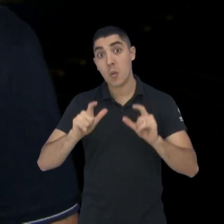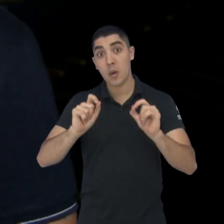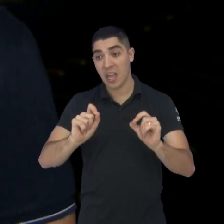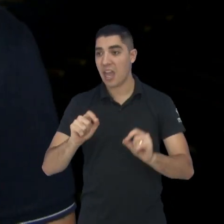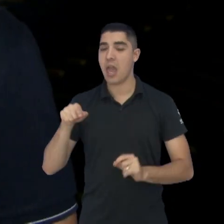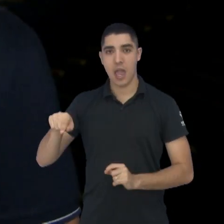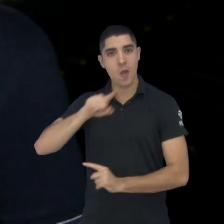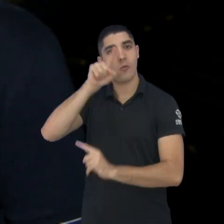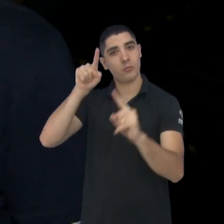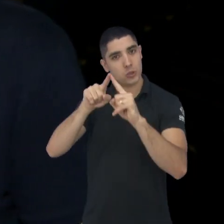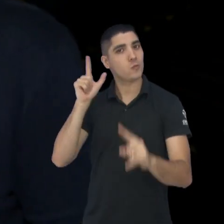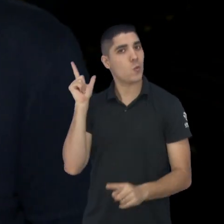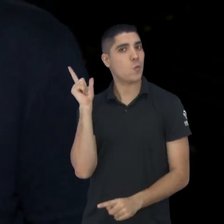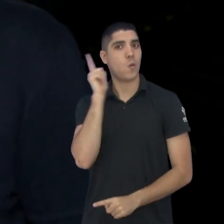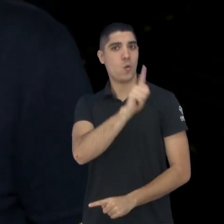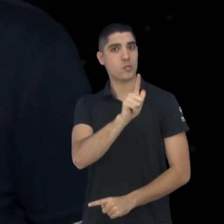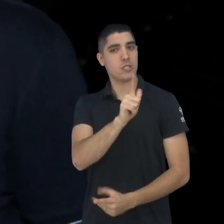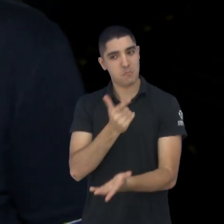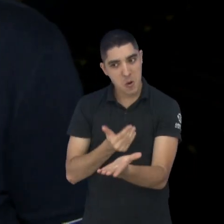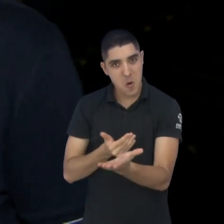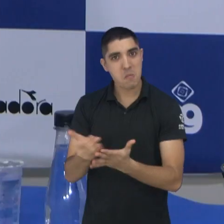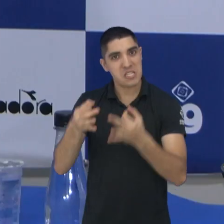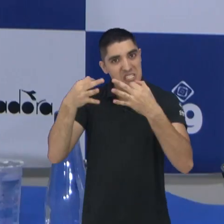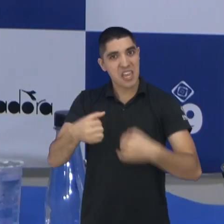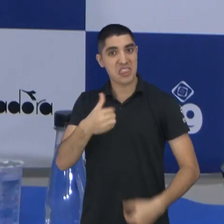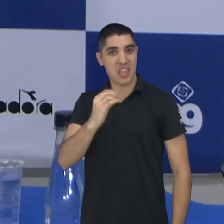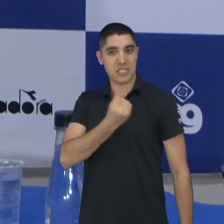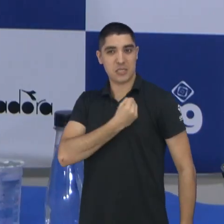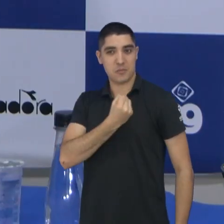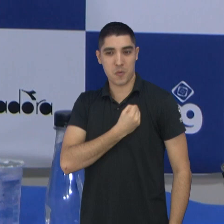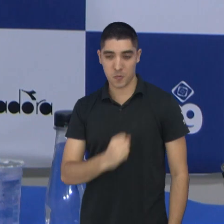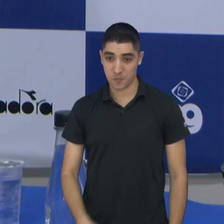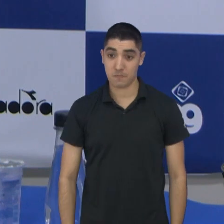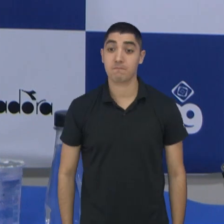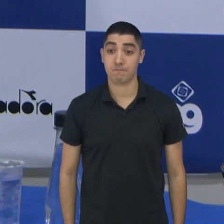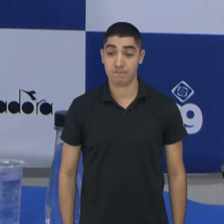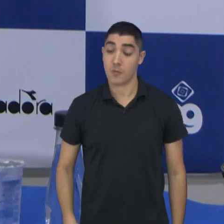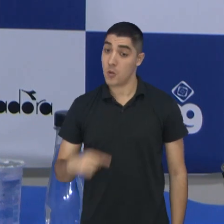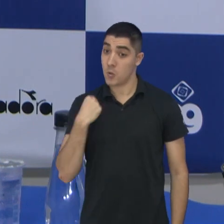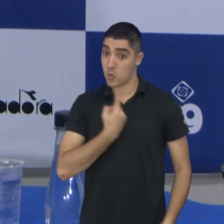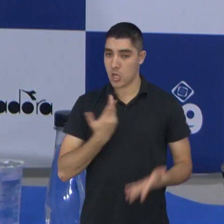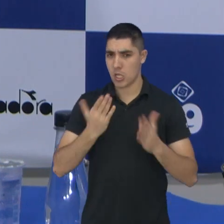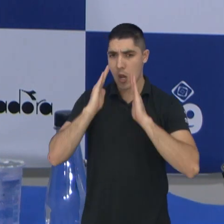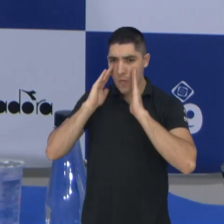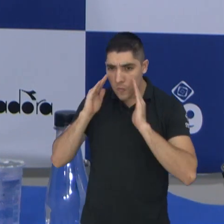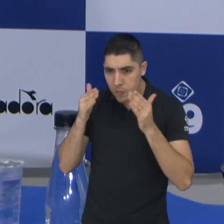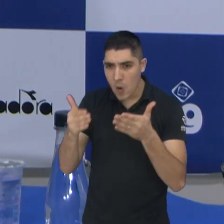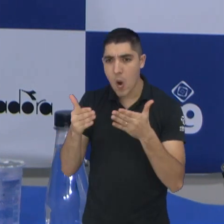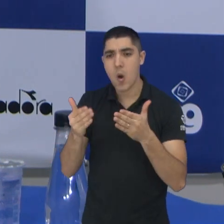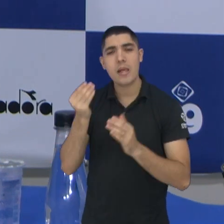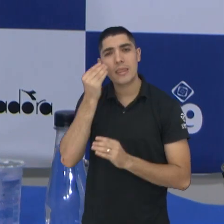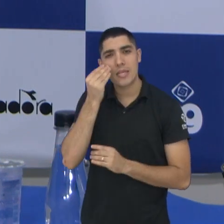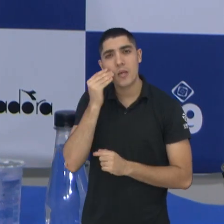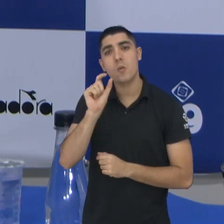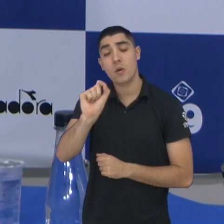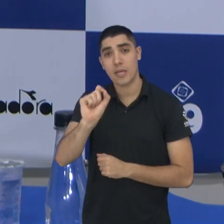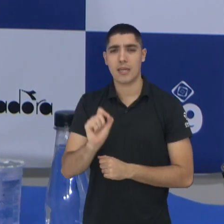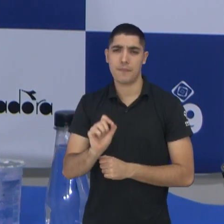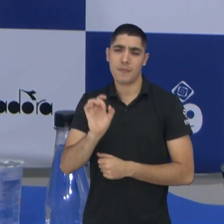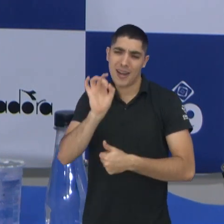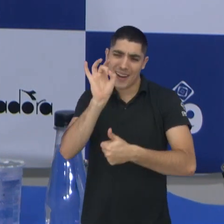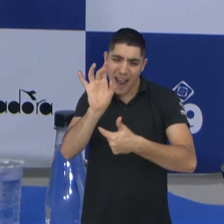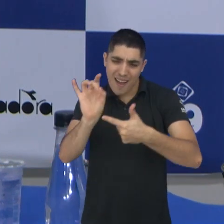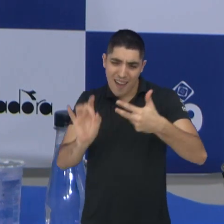nos planos da equipe desde a pré-temporada. A gente tinha essa programação, cada jogo, lógico que você pensa cada jogo,